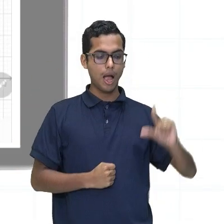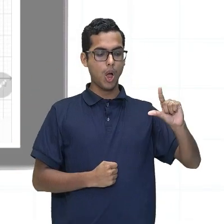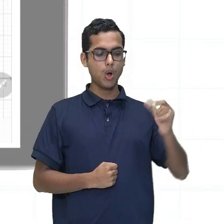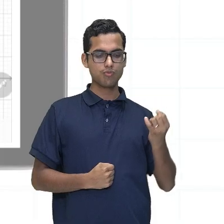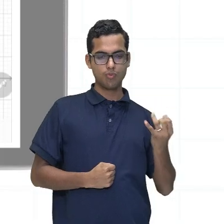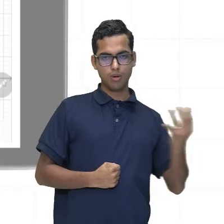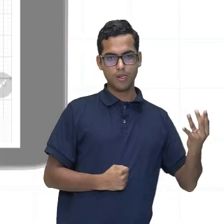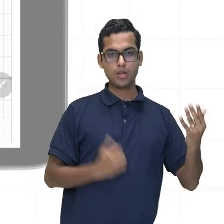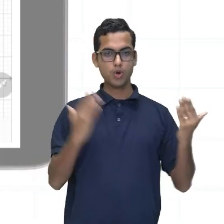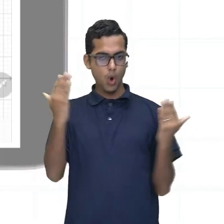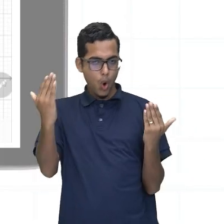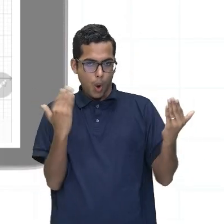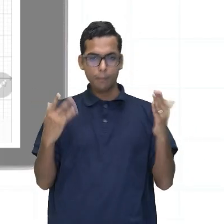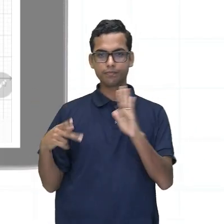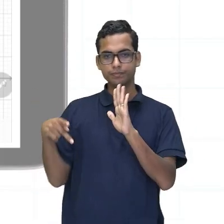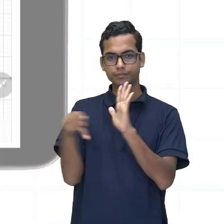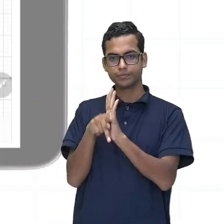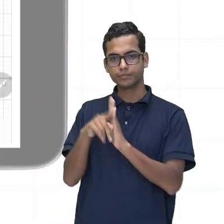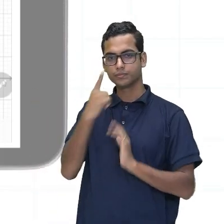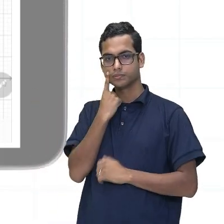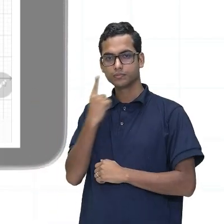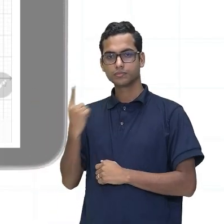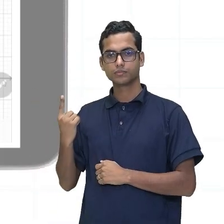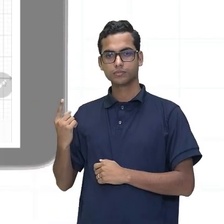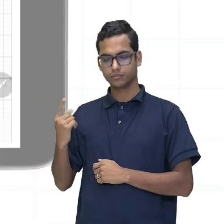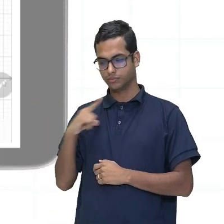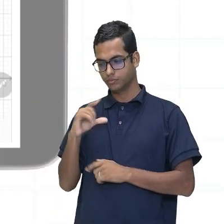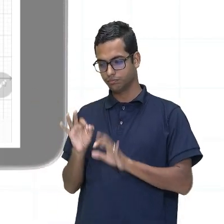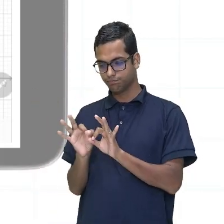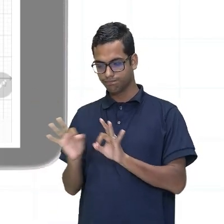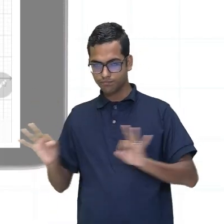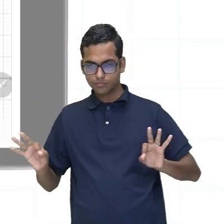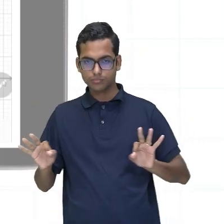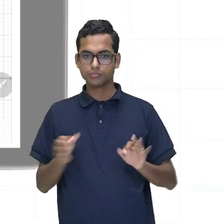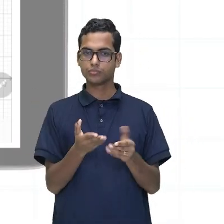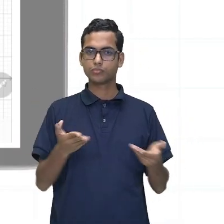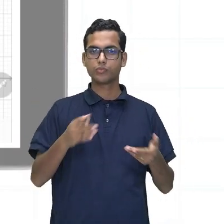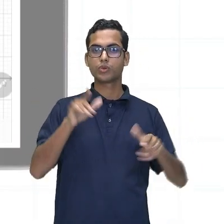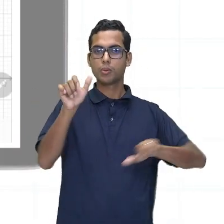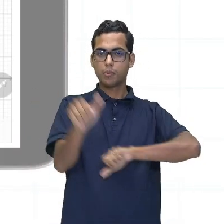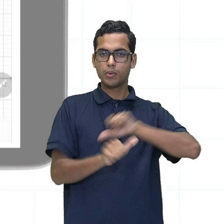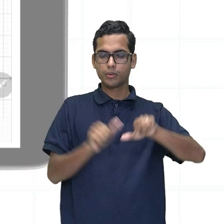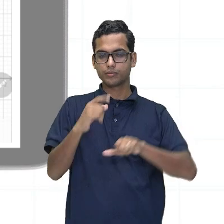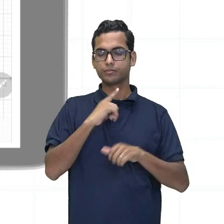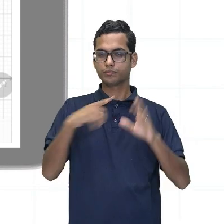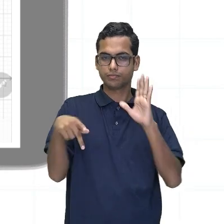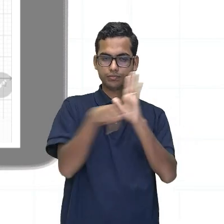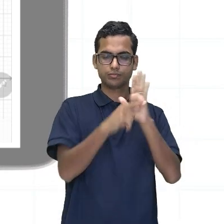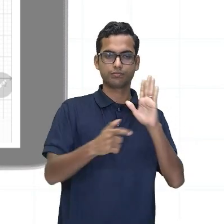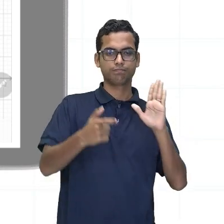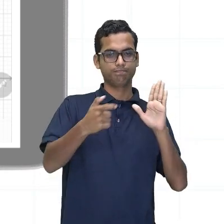precisar desenhar outro triângulo? Não, ó. Se eu for mudando aqui, o aplicativo